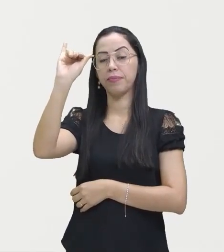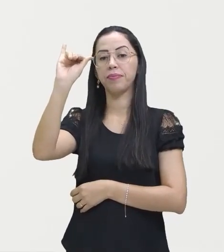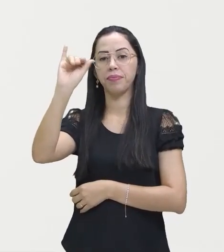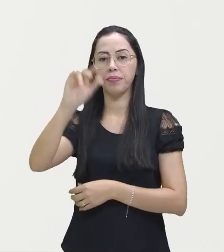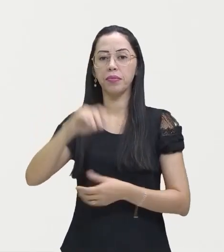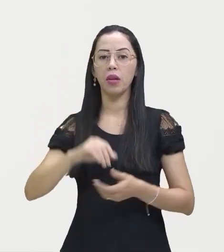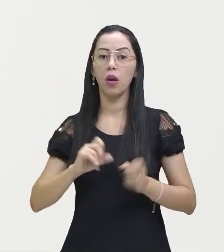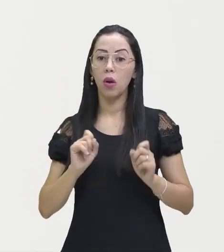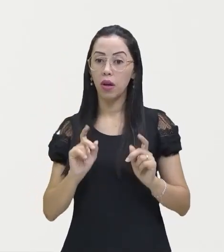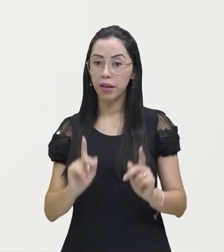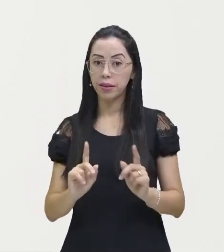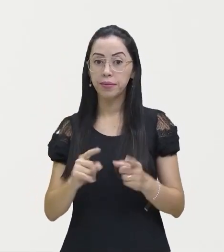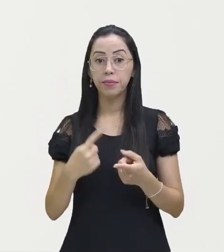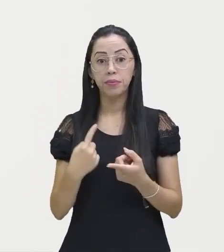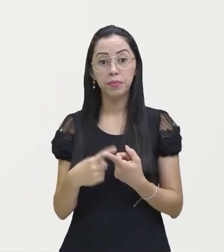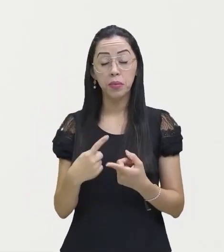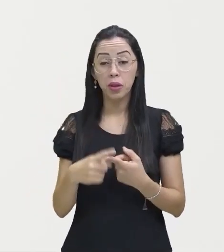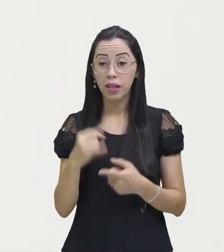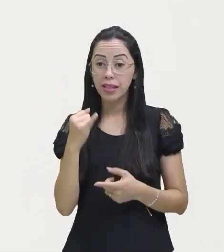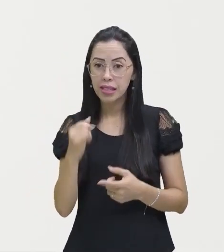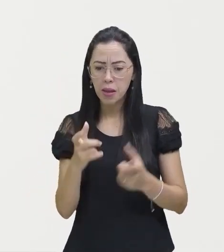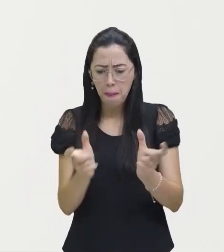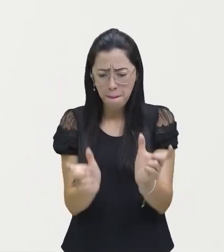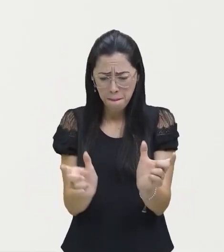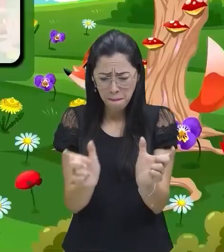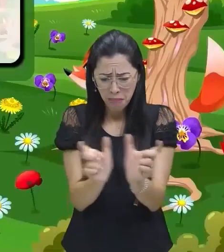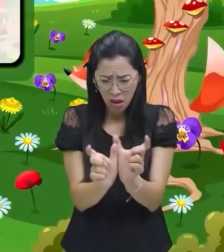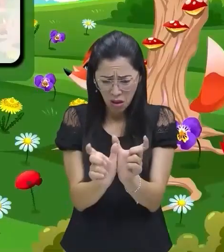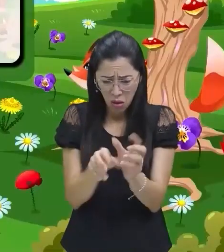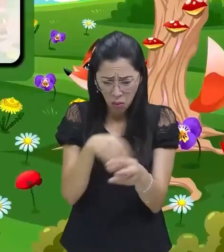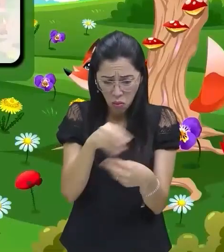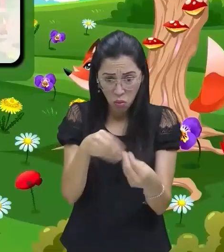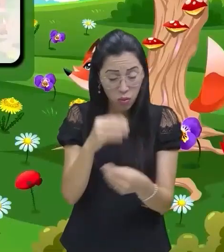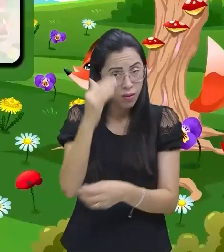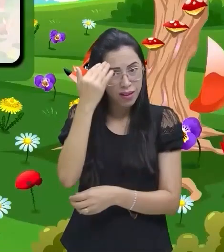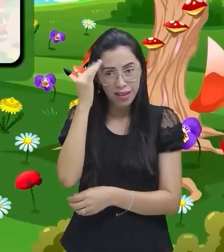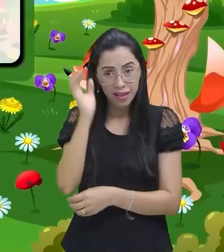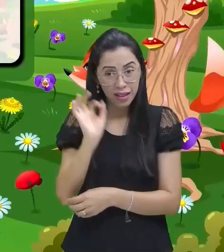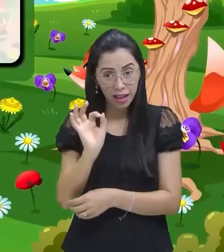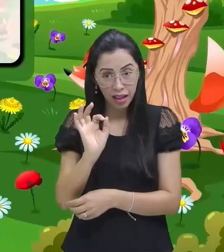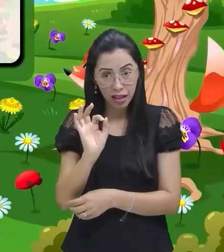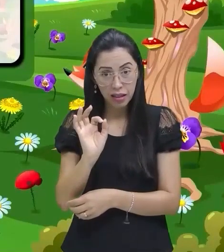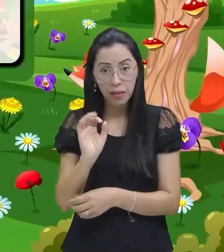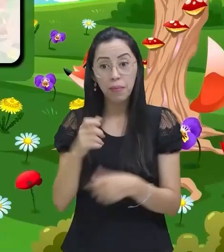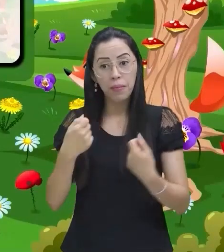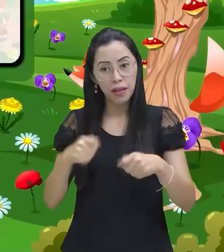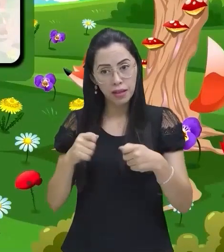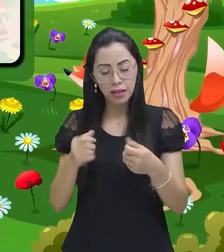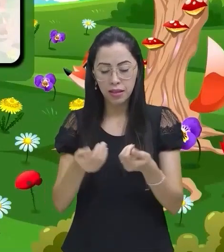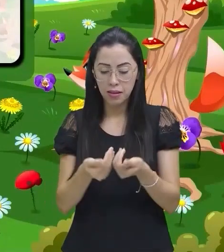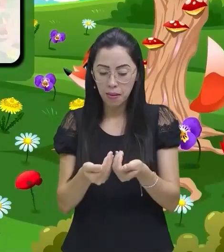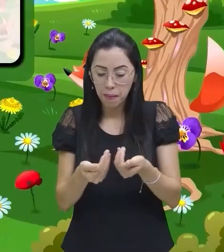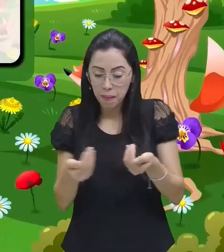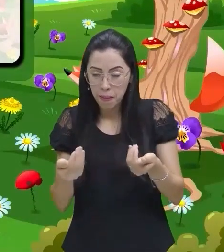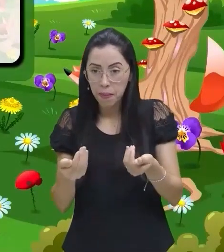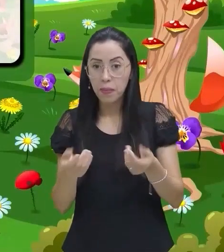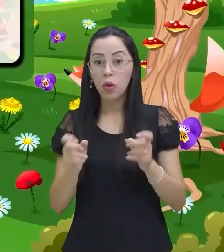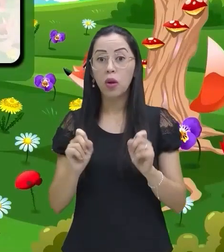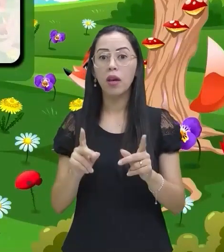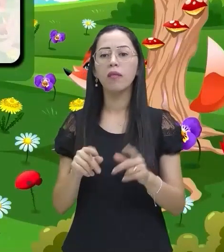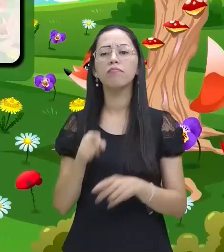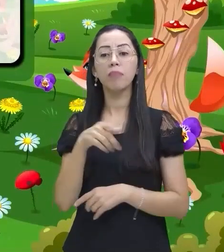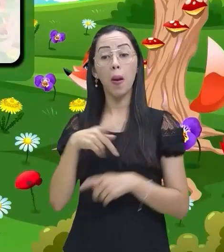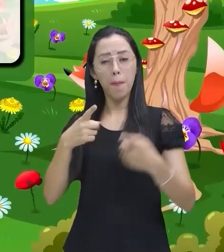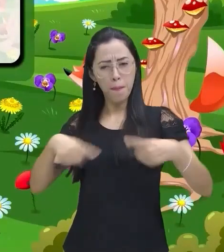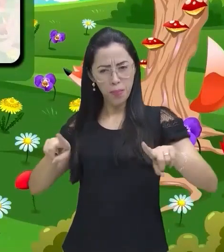nada. Como você pode, então, observar. Gostaram da musiquinha? Agora observe